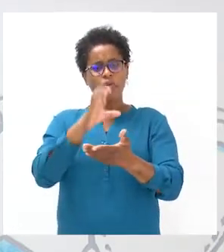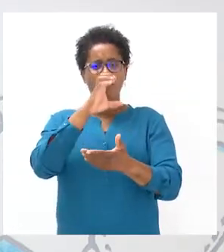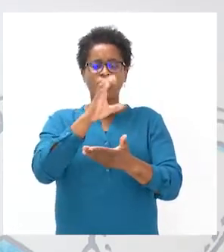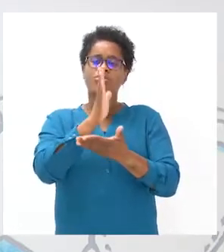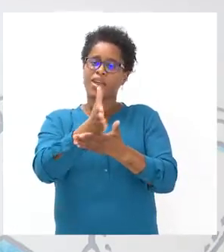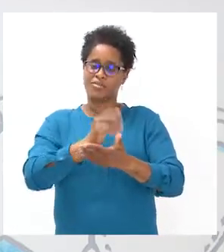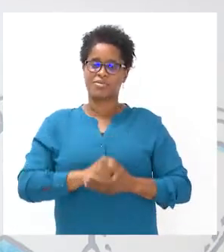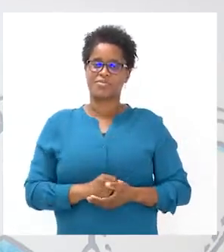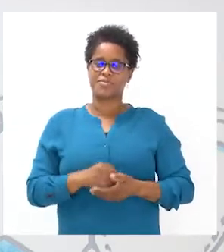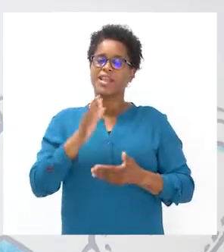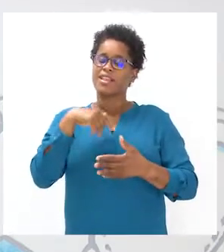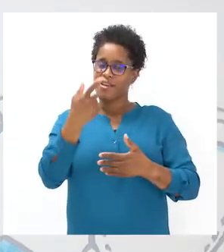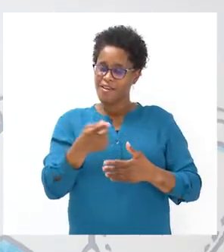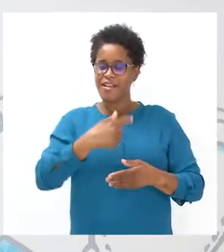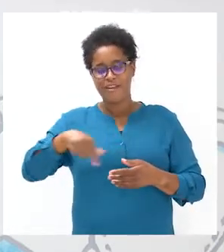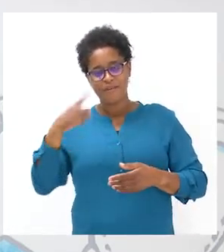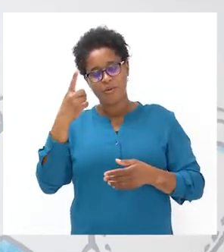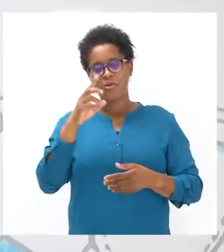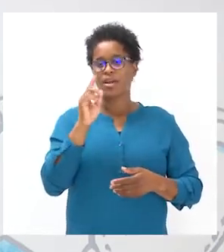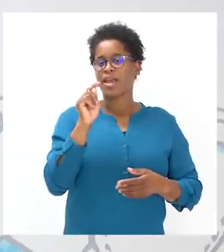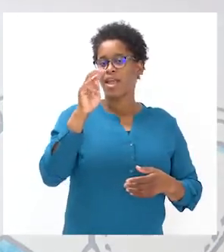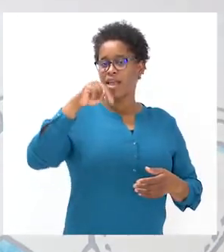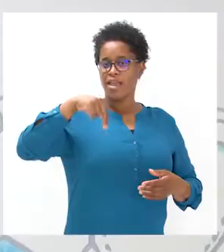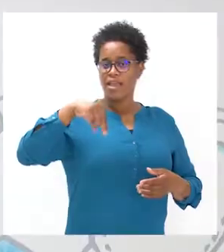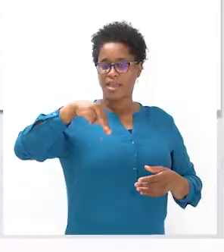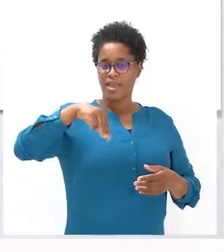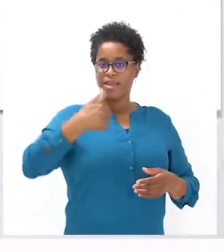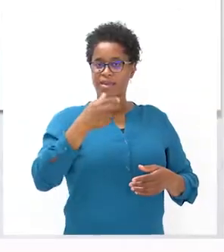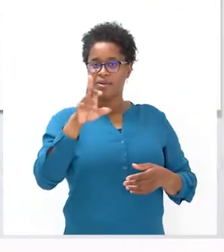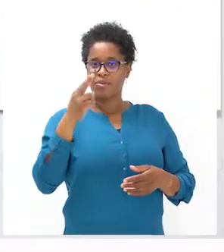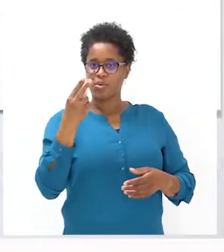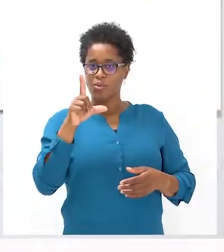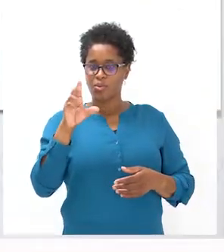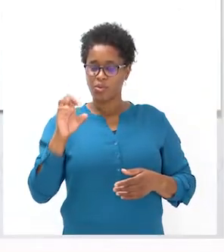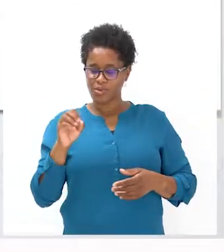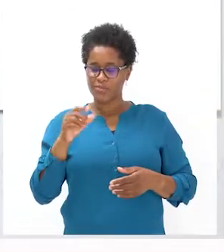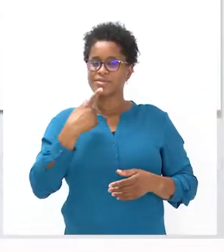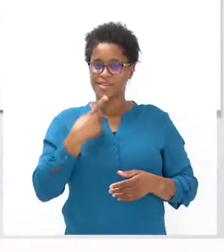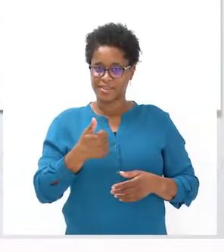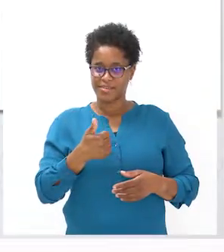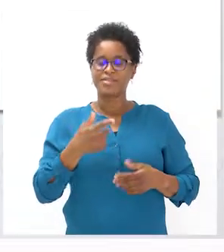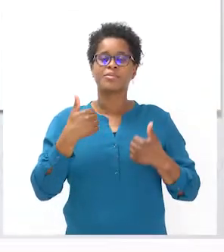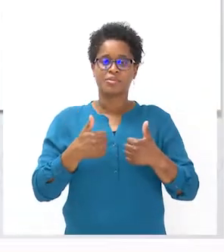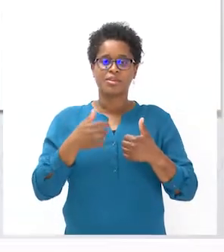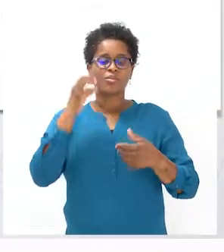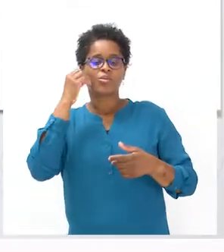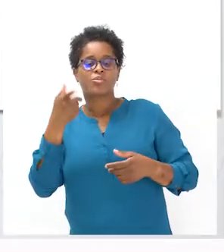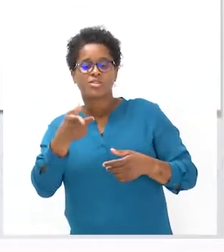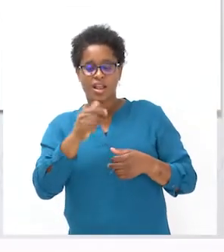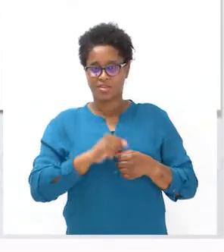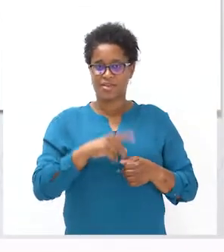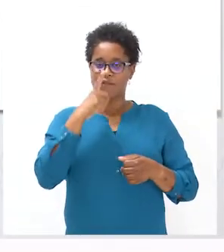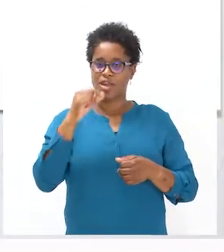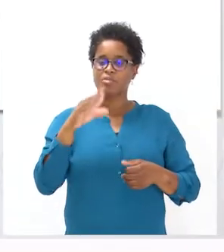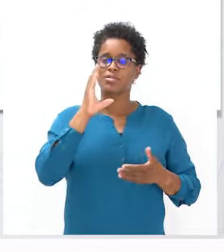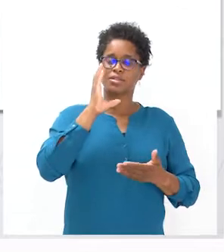direto. Levou o embrulho, certo? Muito bem. Como está ali? Verbo